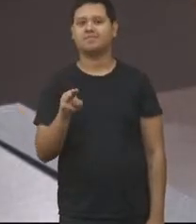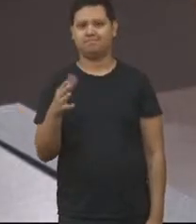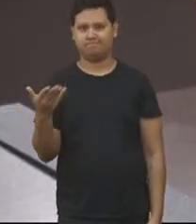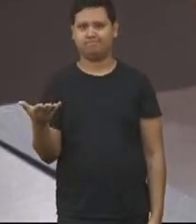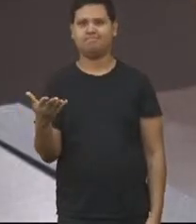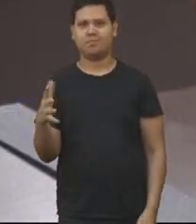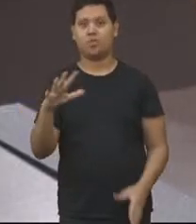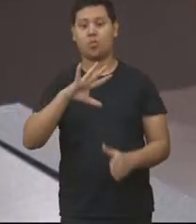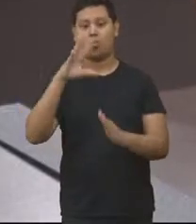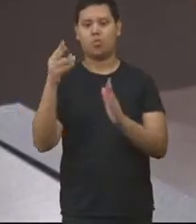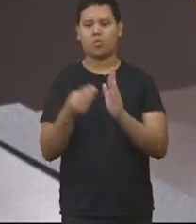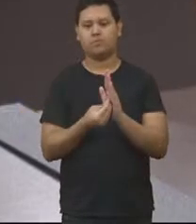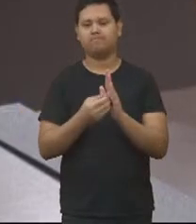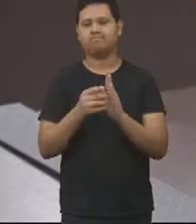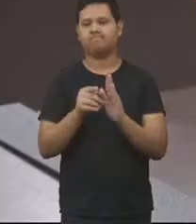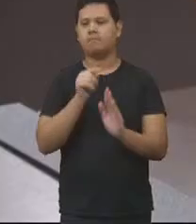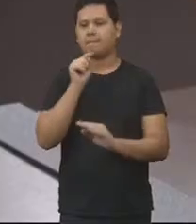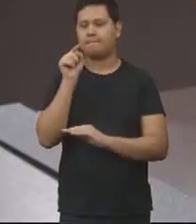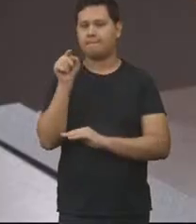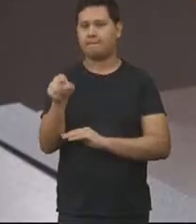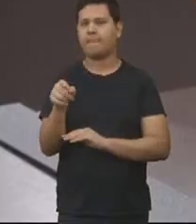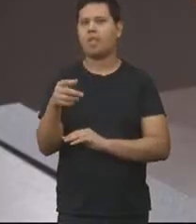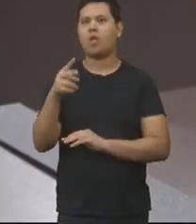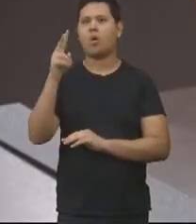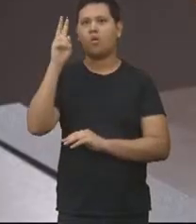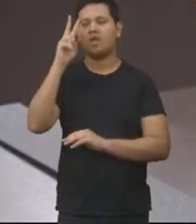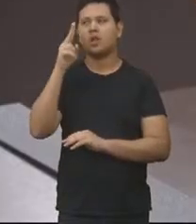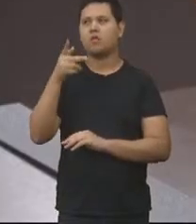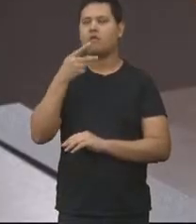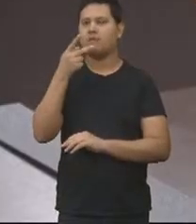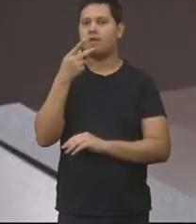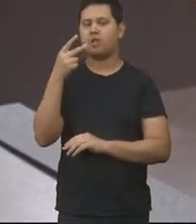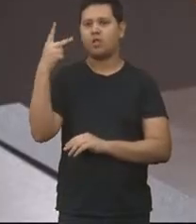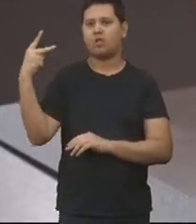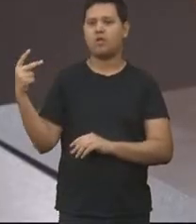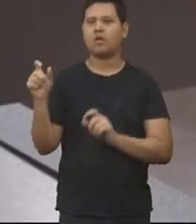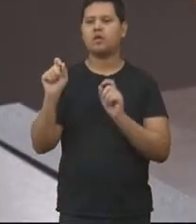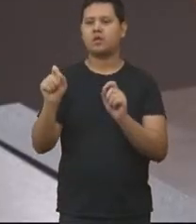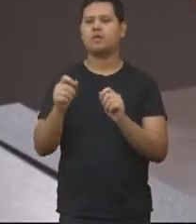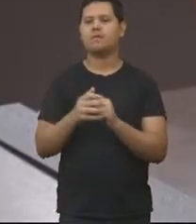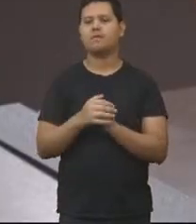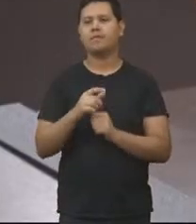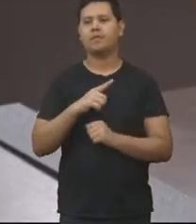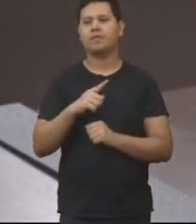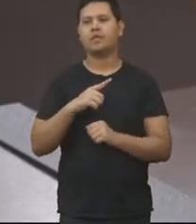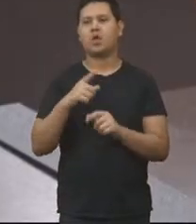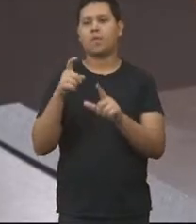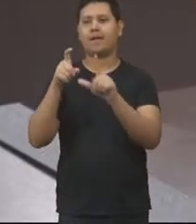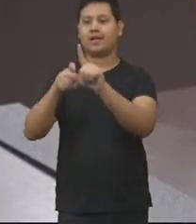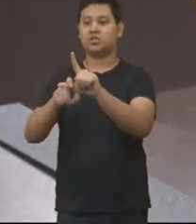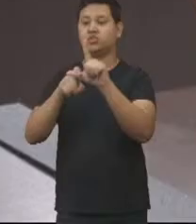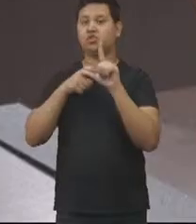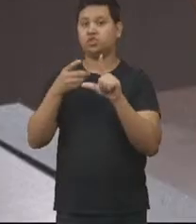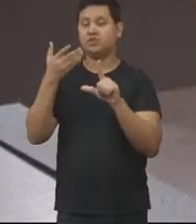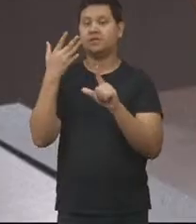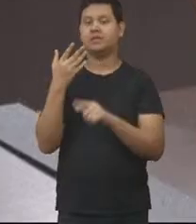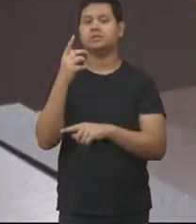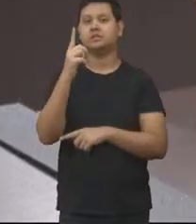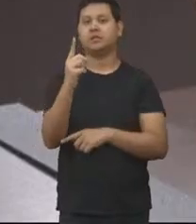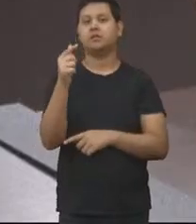comentado pelo vereador que me antecedeu, de uma dívida de 163 milhões que foi